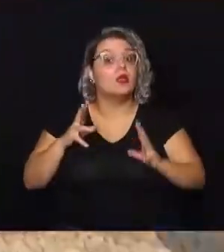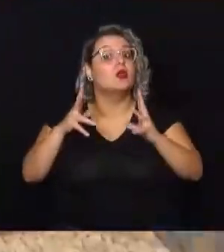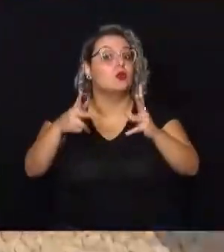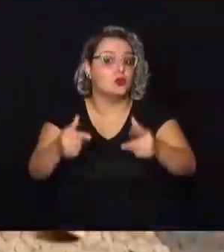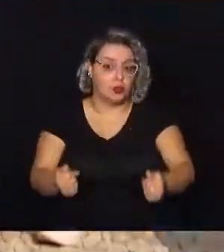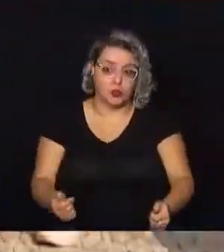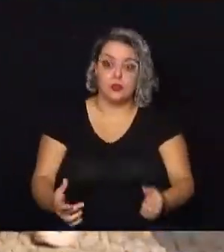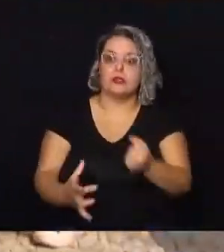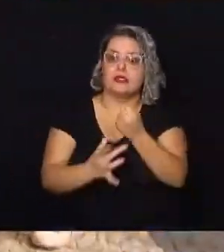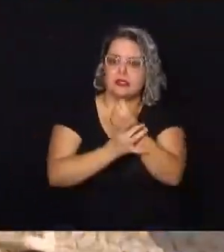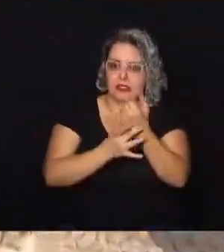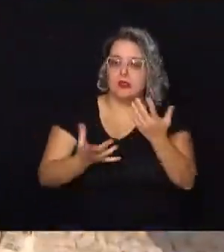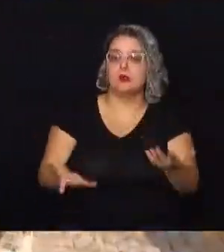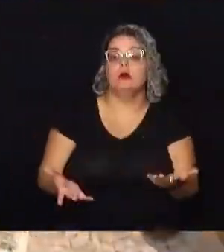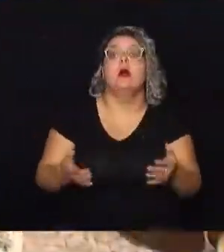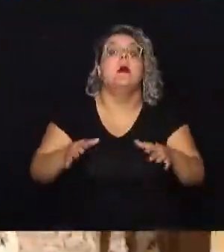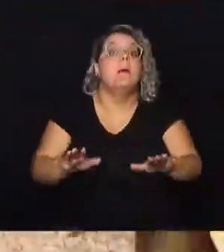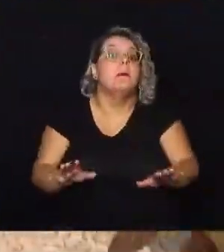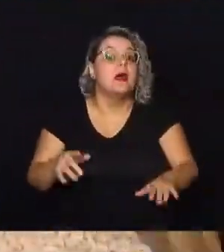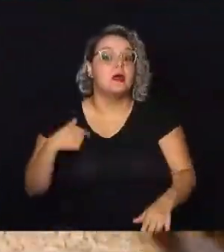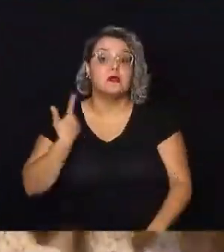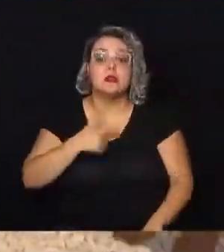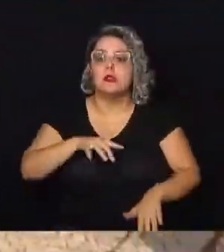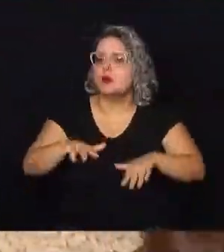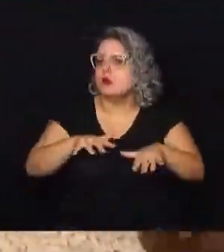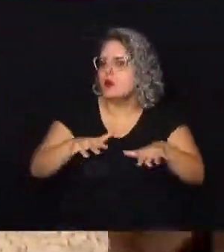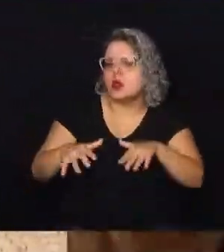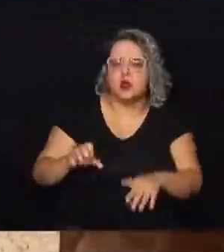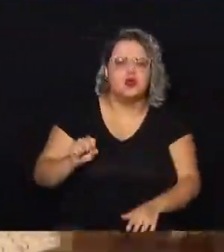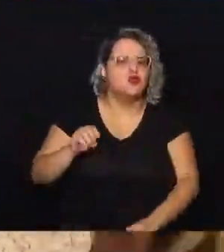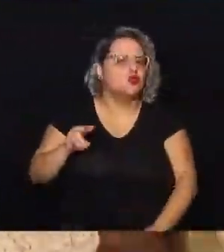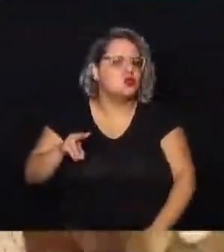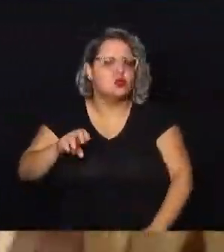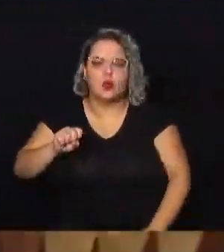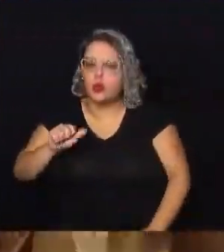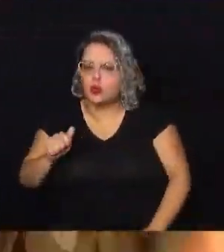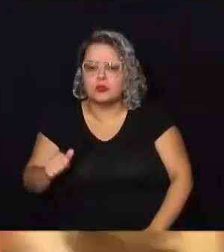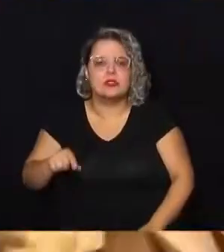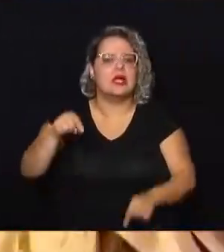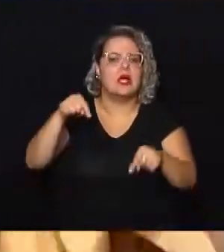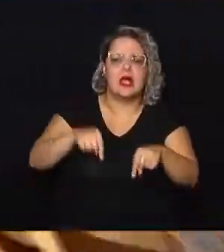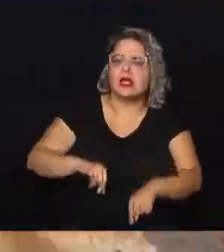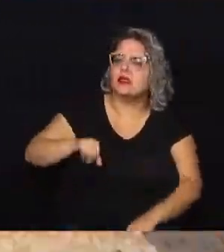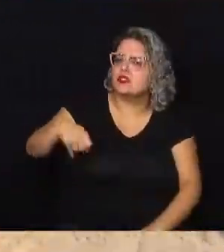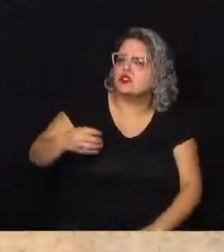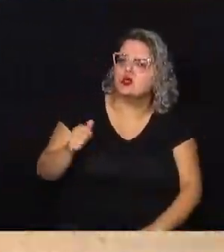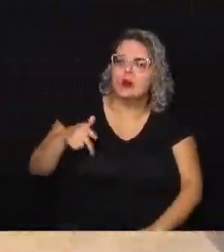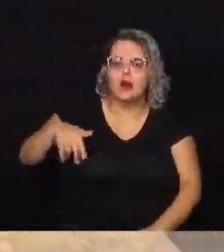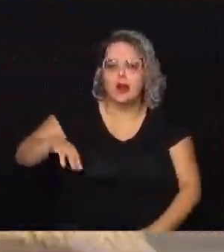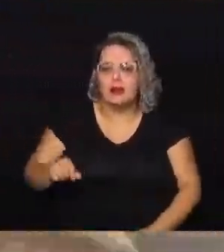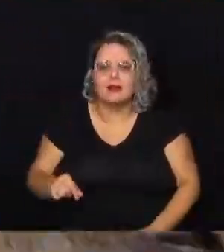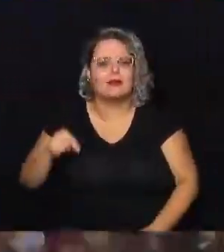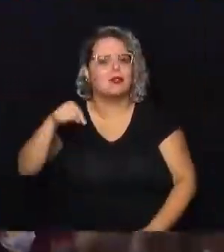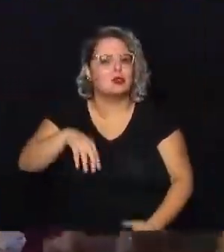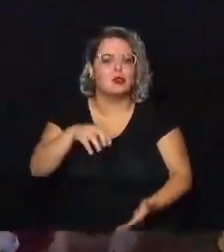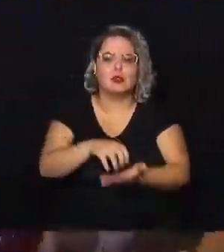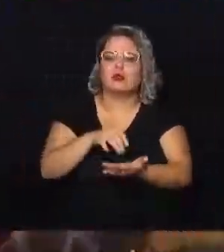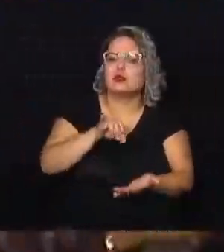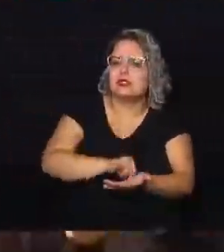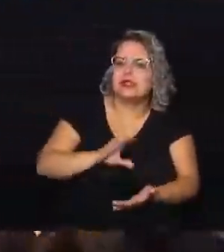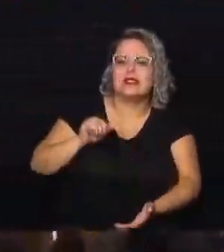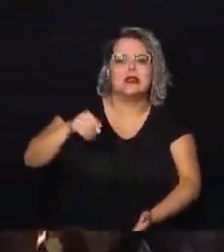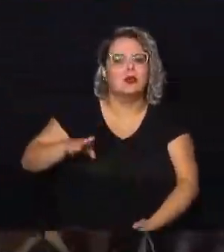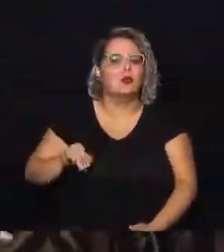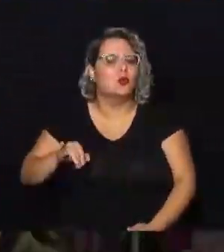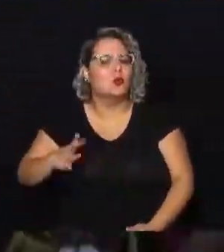da segurança. Mas nós temos movimentações em Sousas e Joaquim, aqui no centro da cidade, Cambuí, no Xangai,